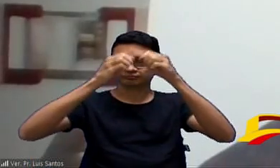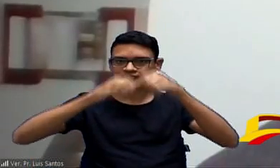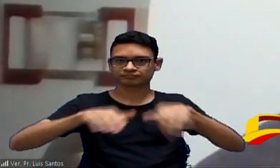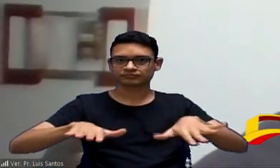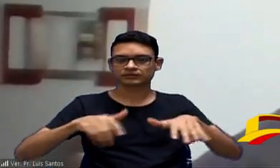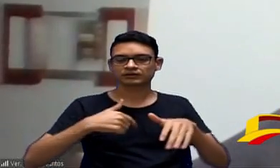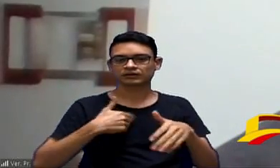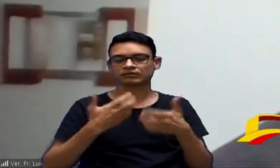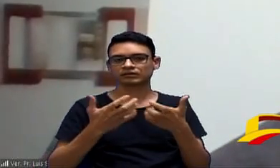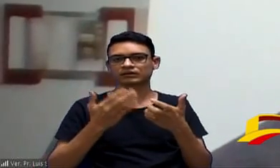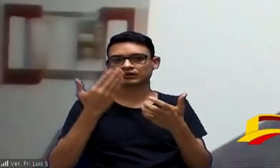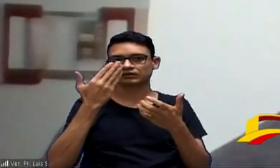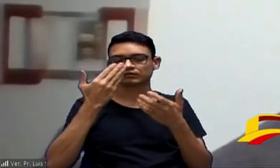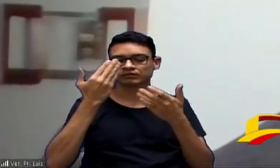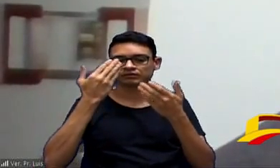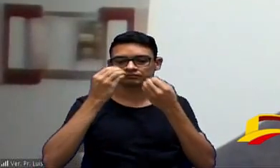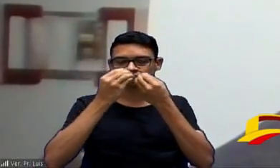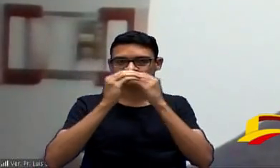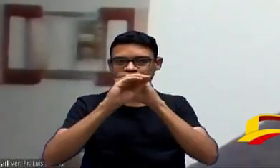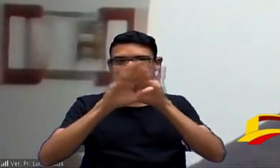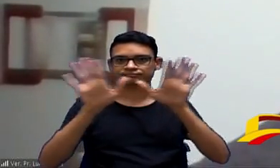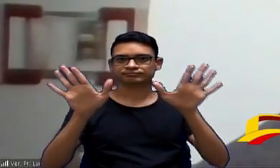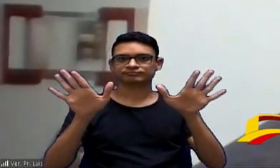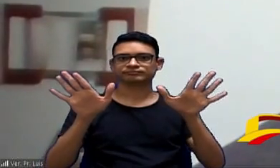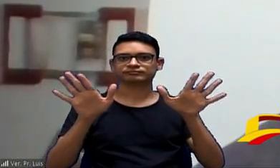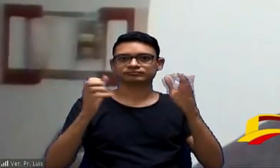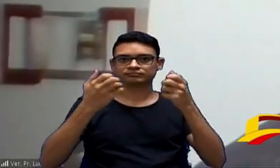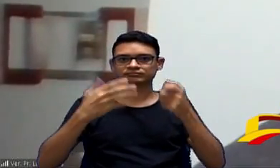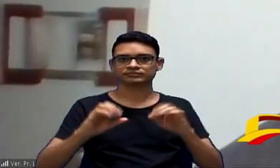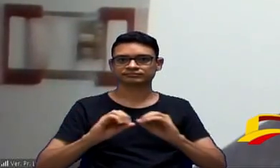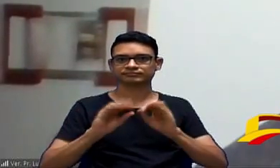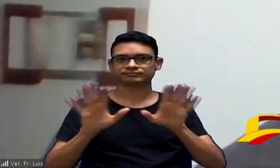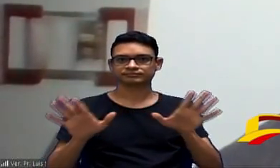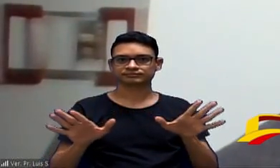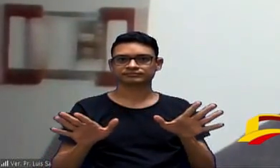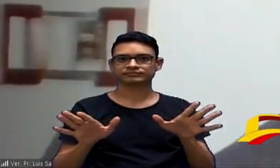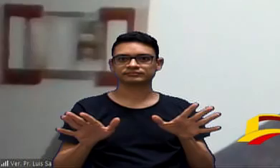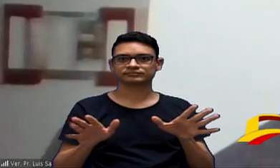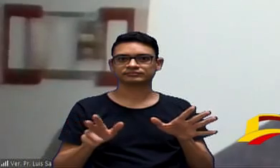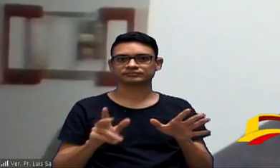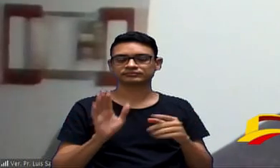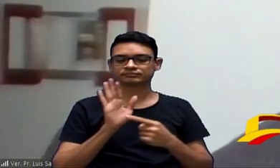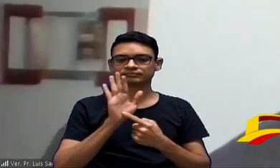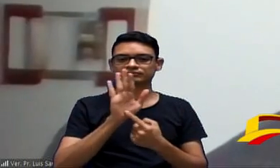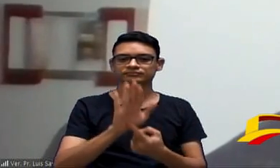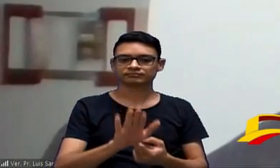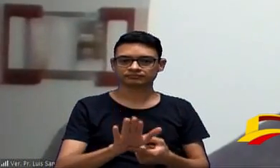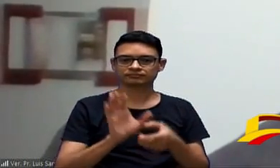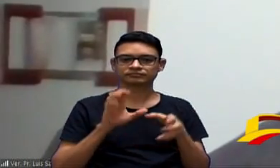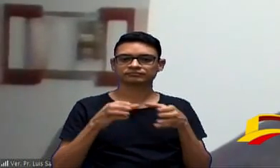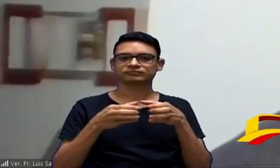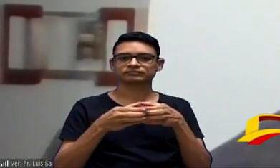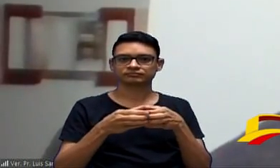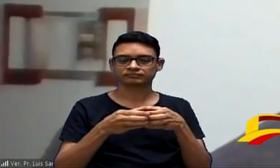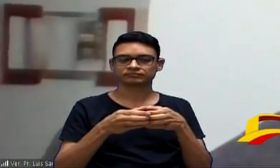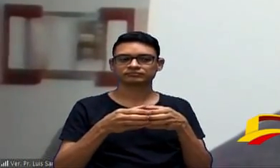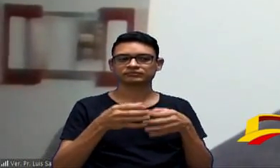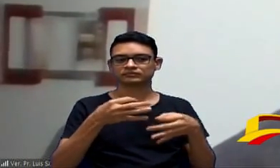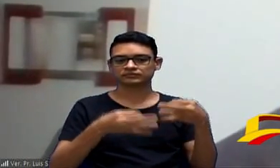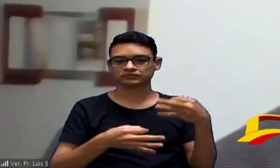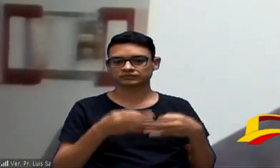esclarecimento, porque foi tratado o parecer da Comissão de Justiça com